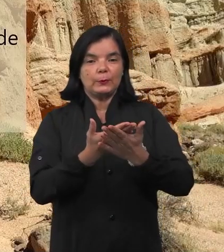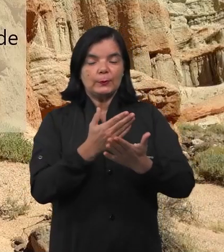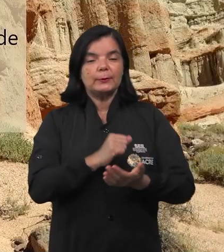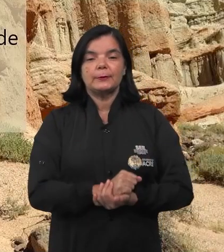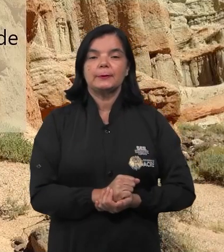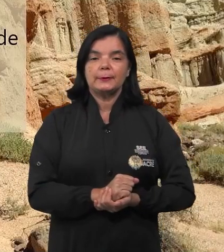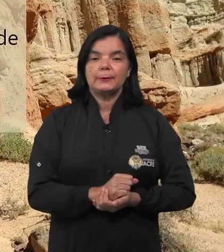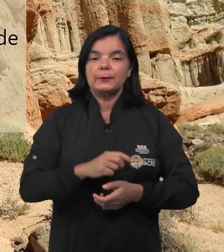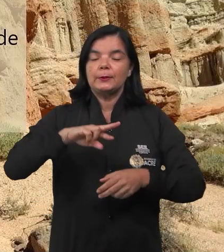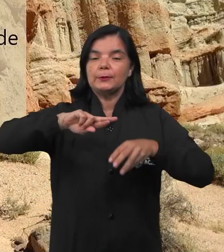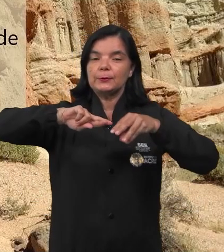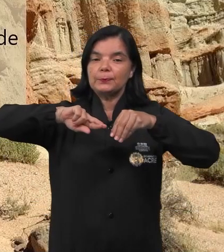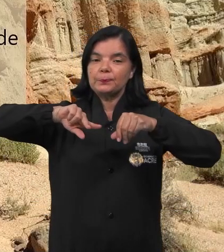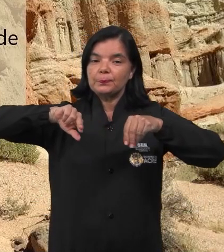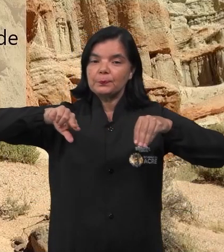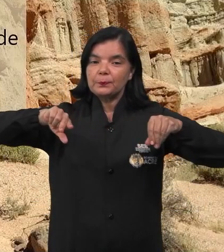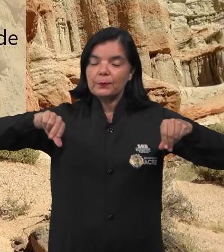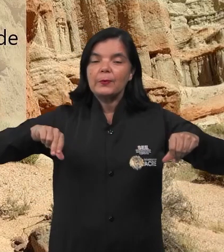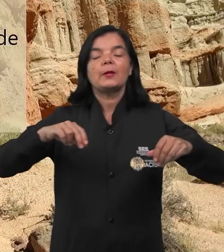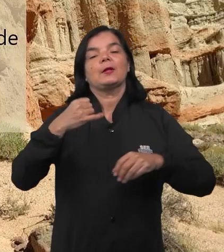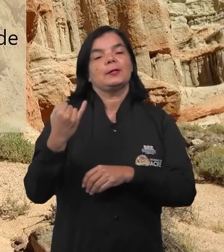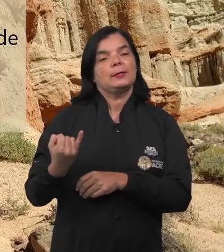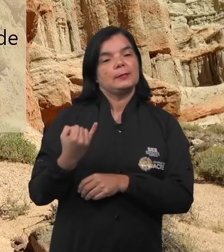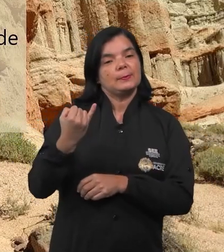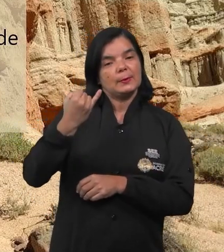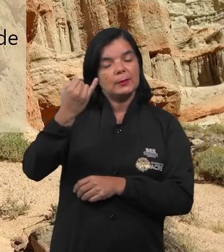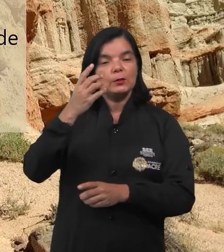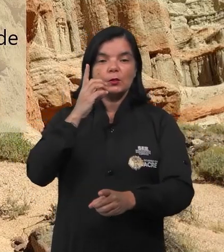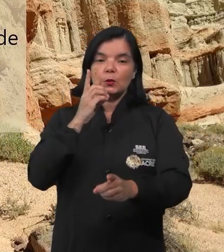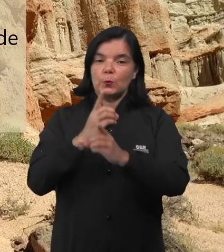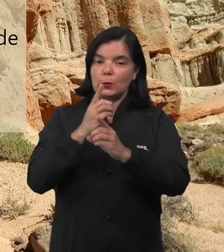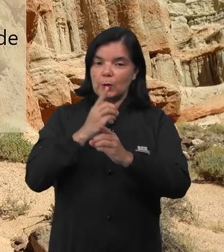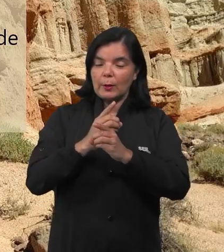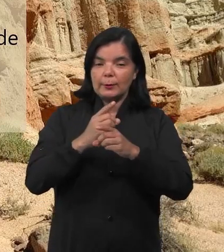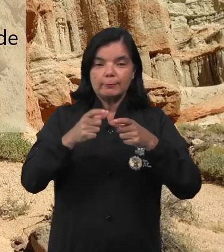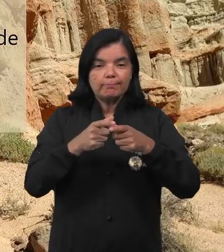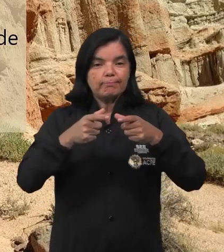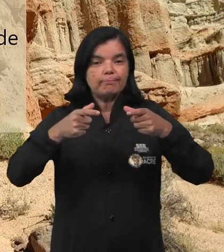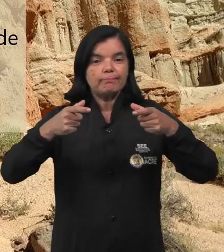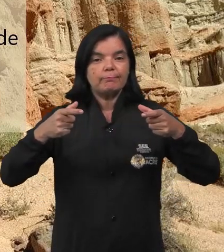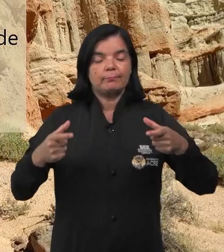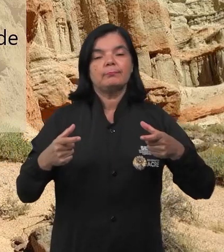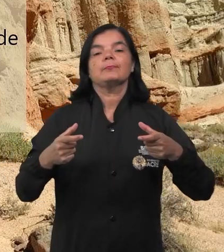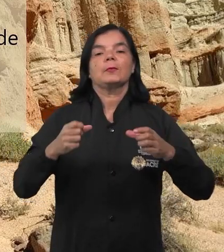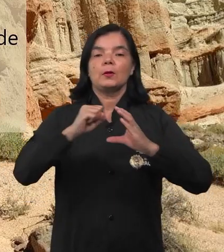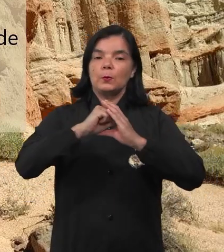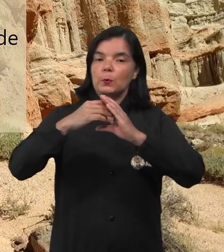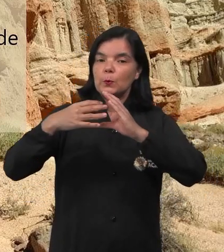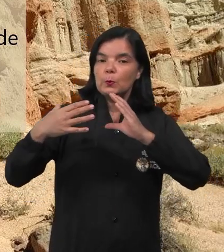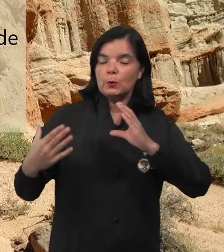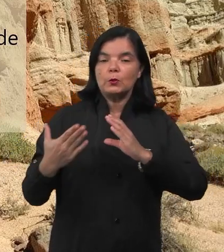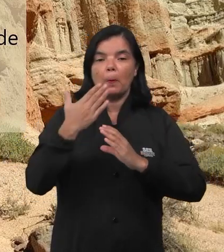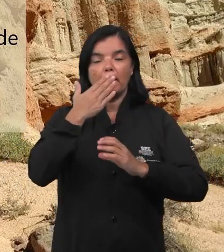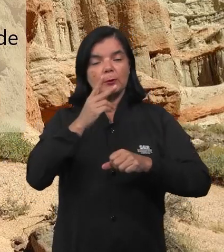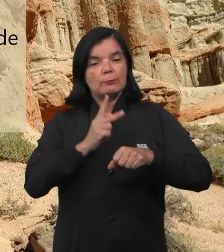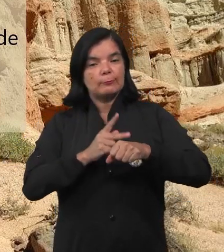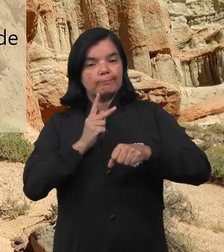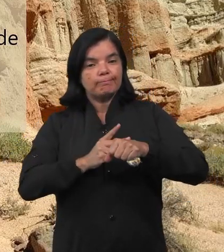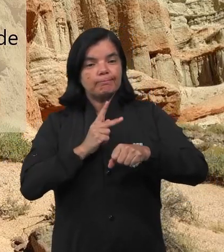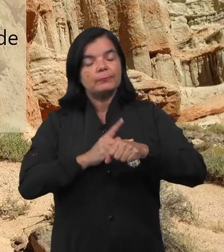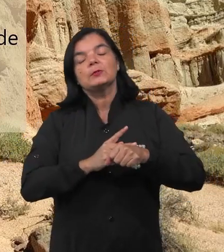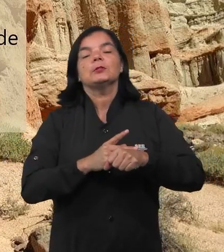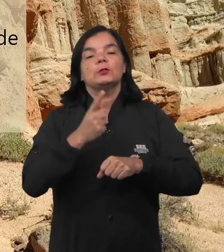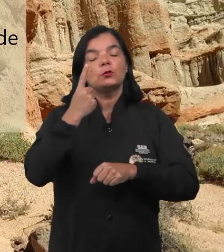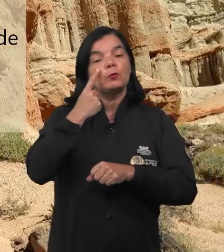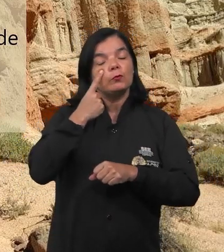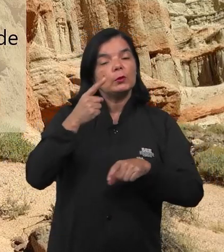esses minerais, tá? Então o mineral essencial, ele geralmente é encontrado em maior quantidade e é caracterizado pelo tipo de rocha. Então a